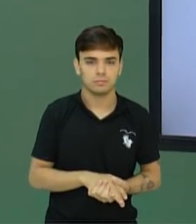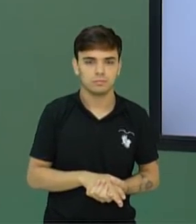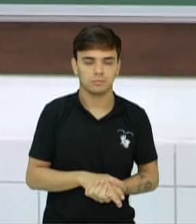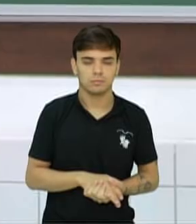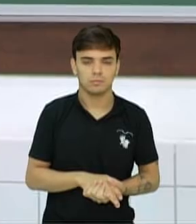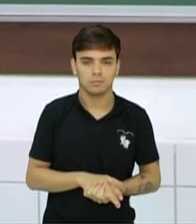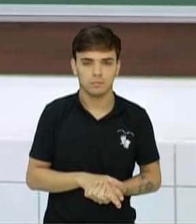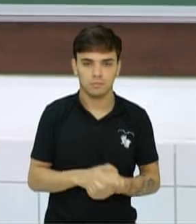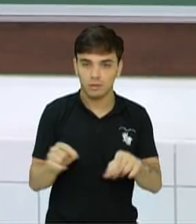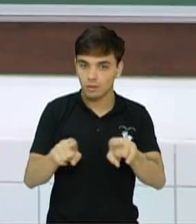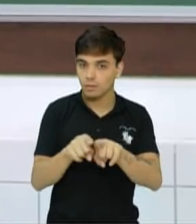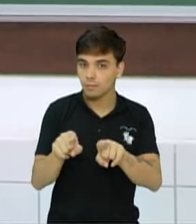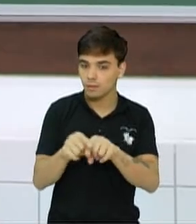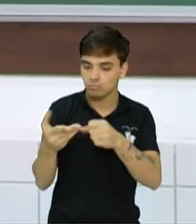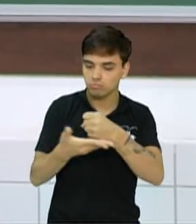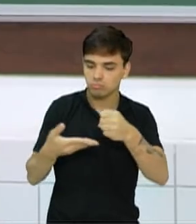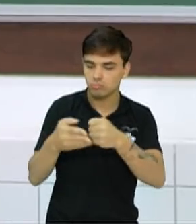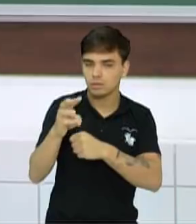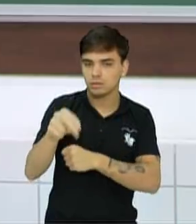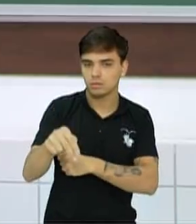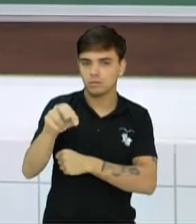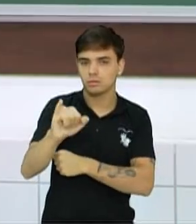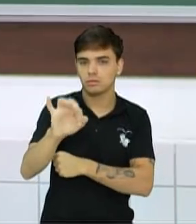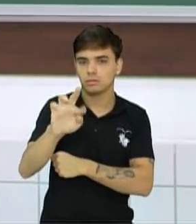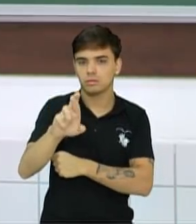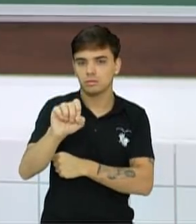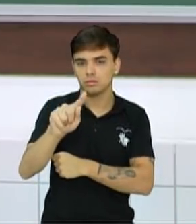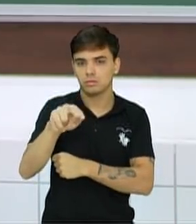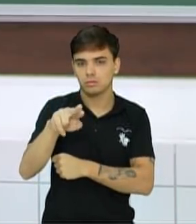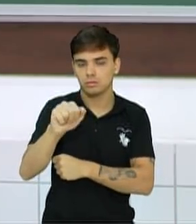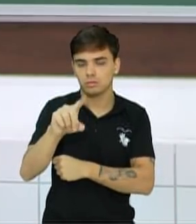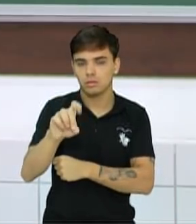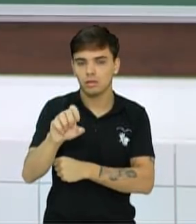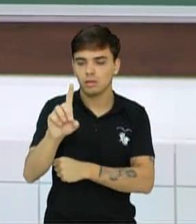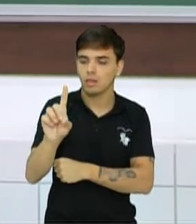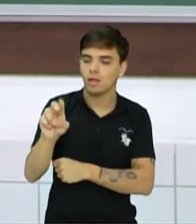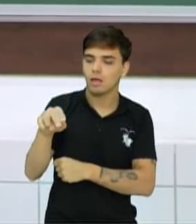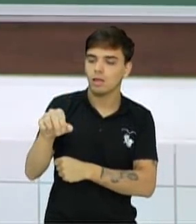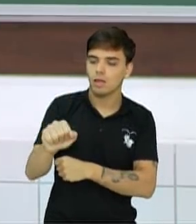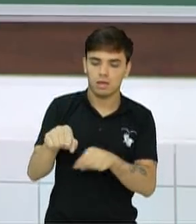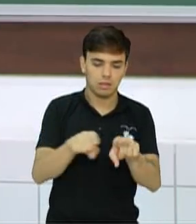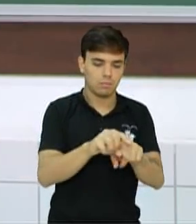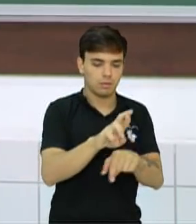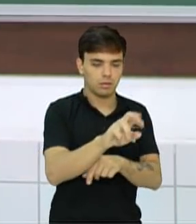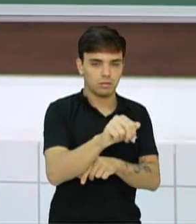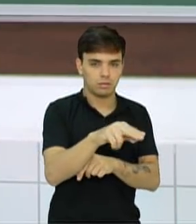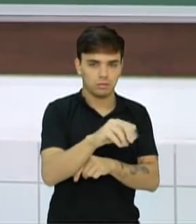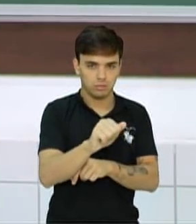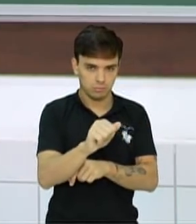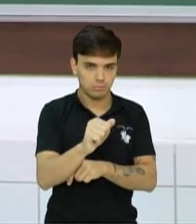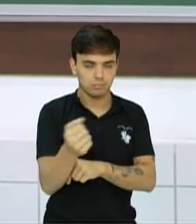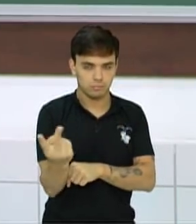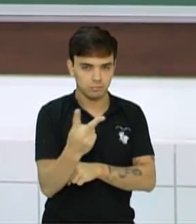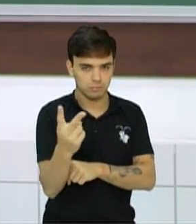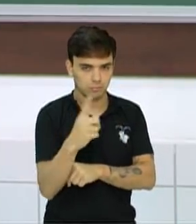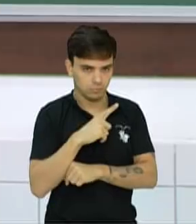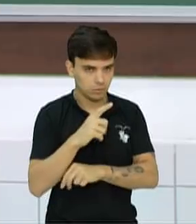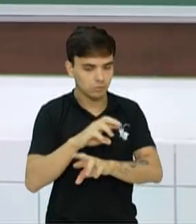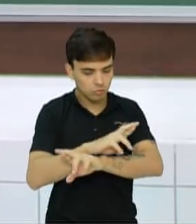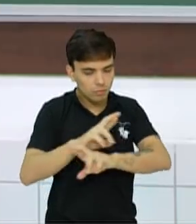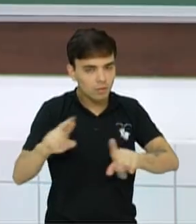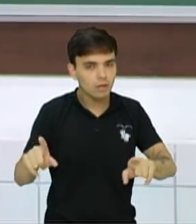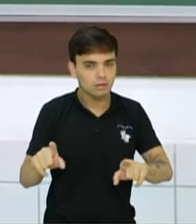Então, além das bases nitrogenadas do DNA e o RNA serem